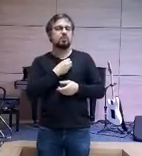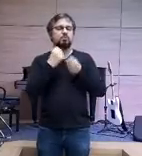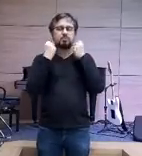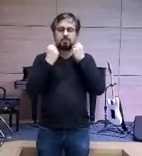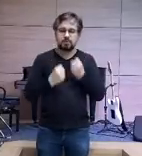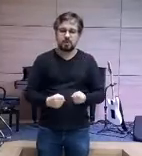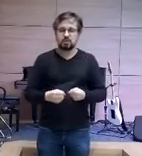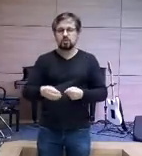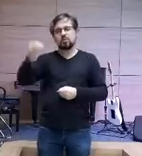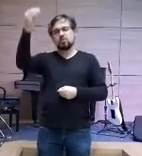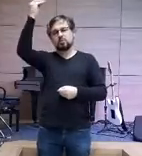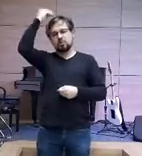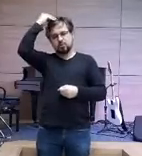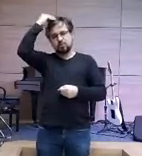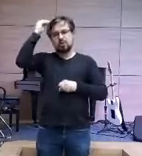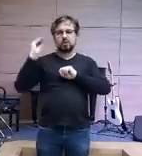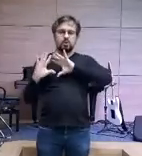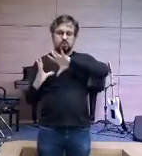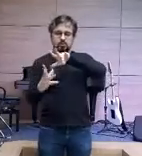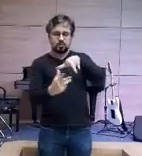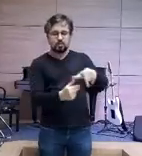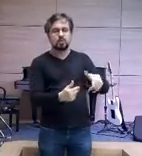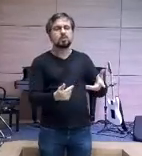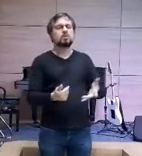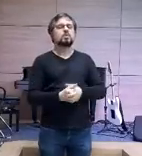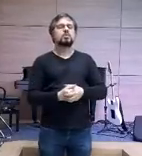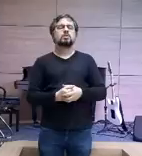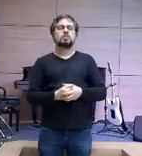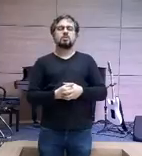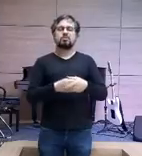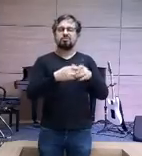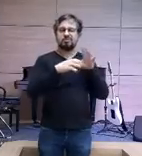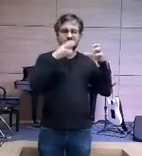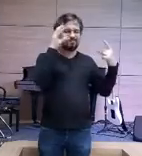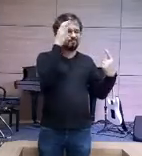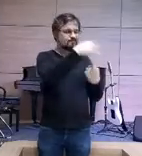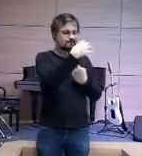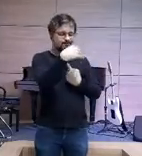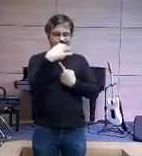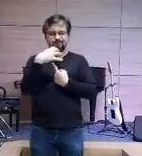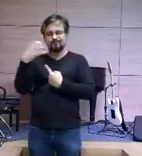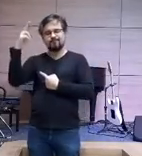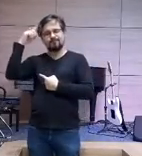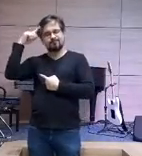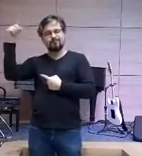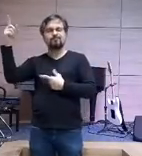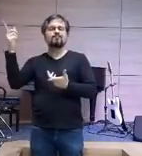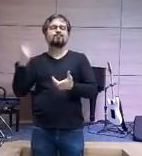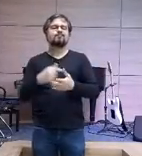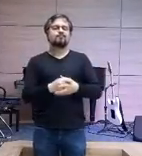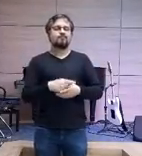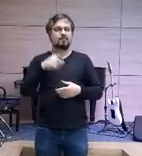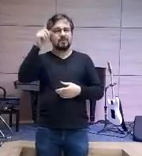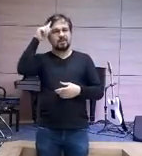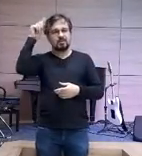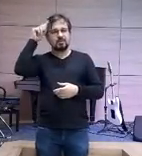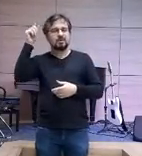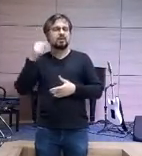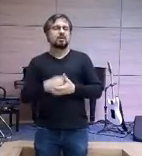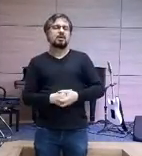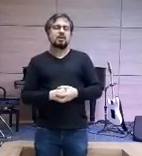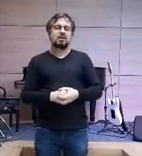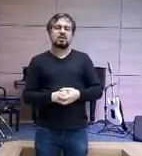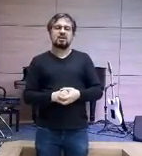peso essa culpa que o mundo tenta levar a cada dia em nossas vidas a colocar que nós não